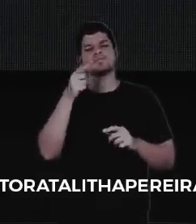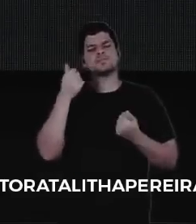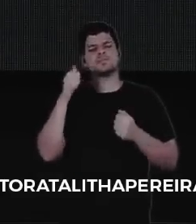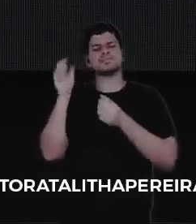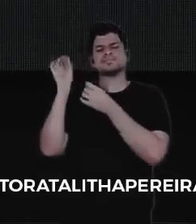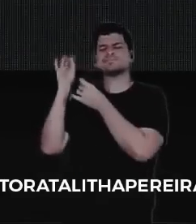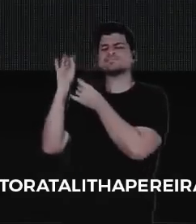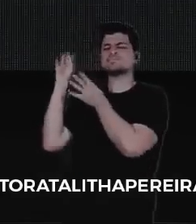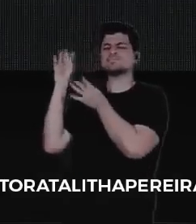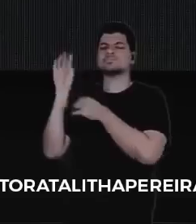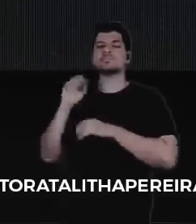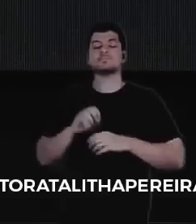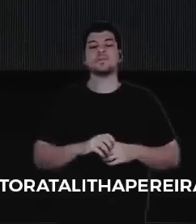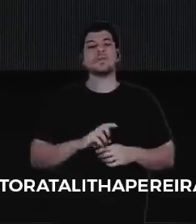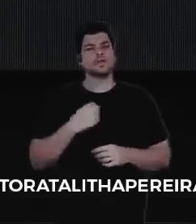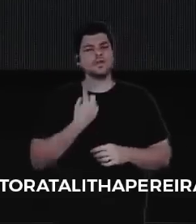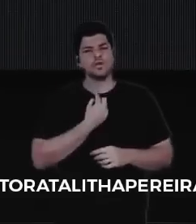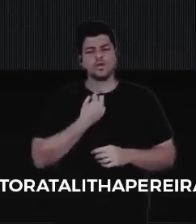Quando a gente olha para trás,